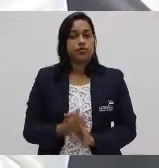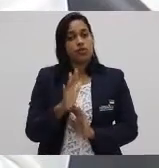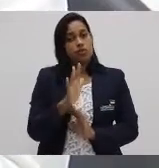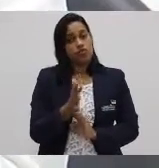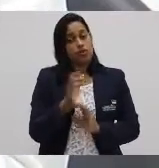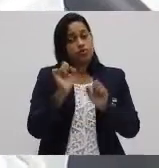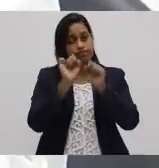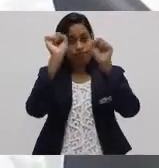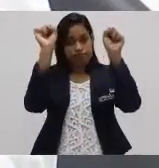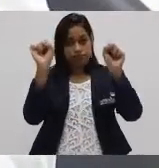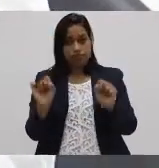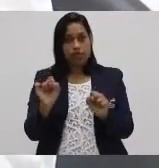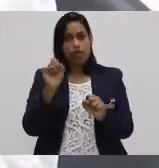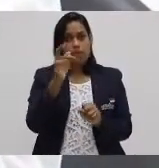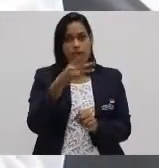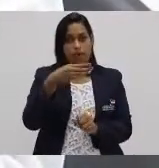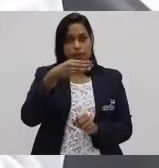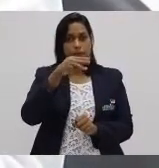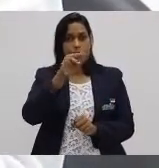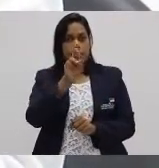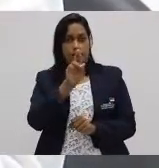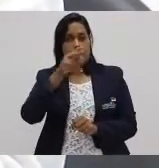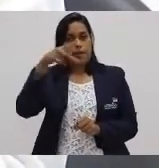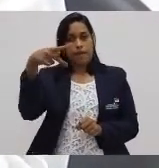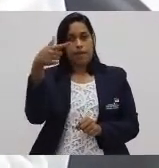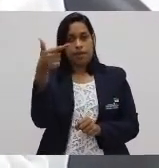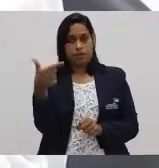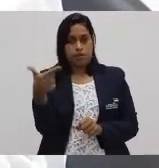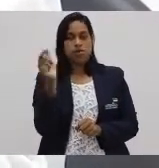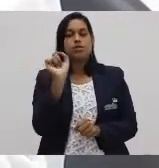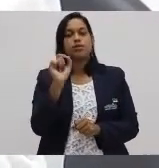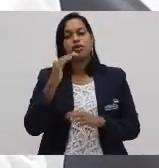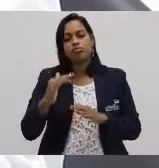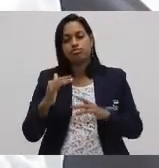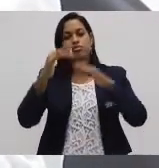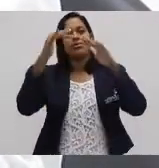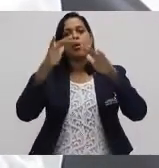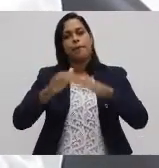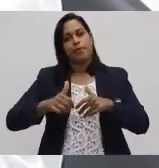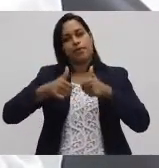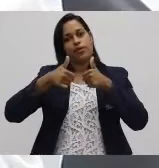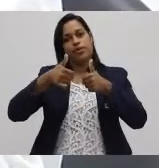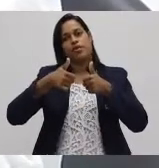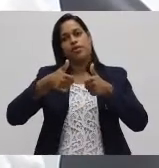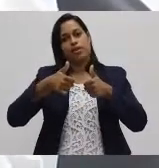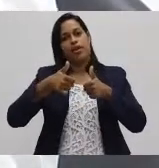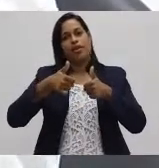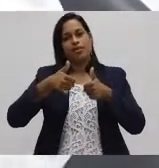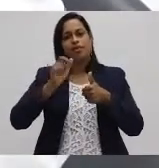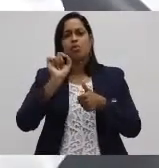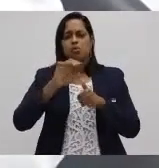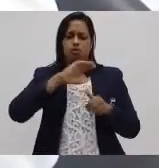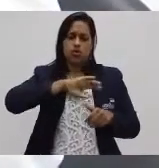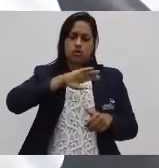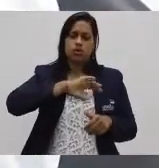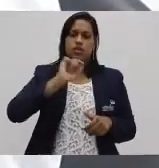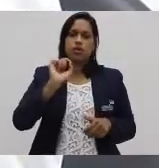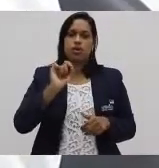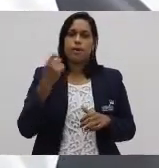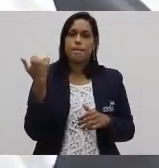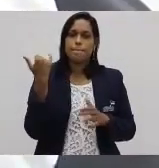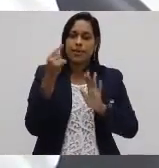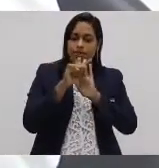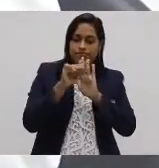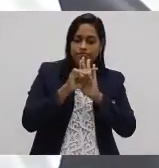sistema MRP2 é uma evolução do MRP e a sigla dele em português significa o termo planejamento